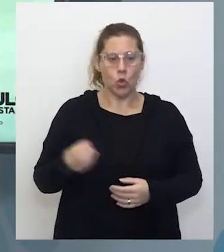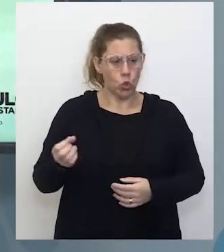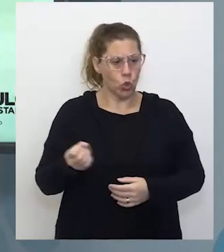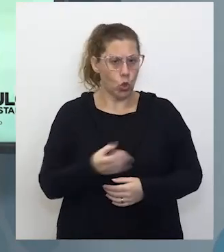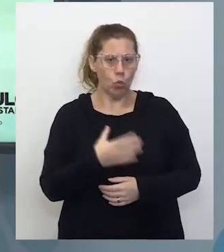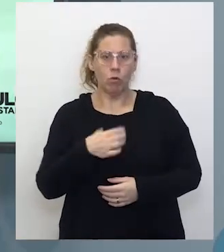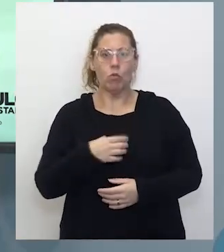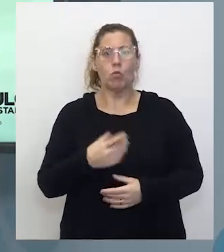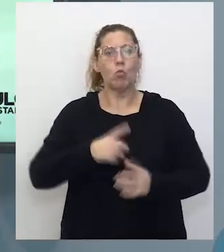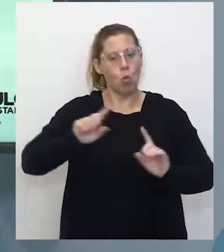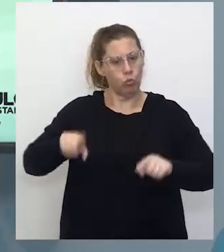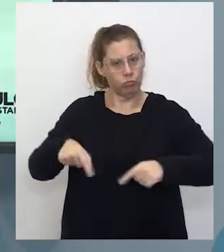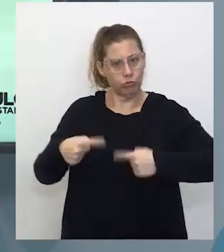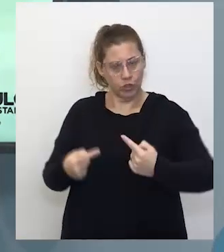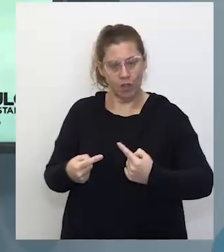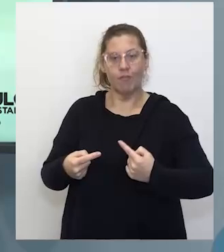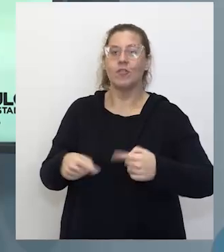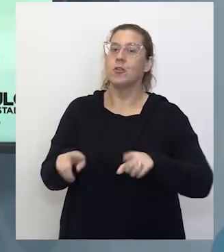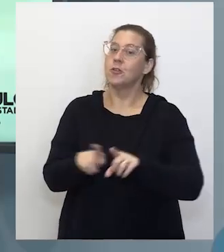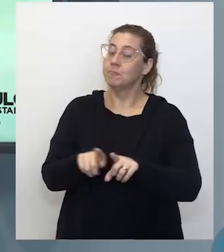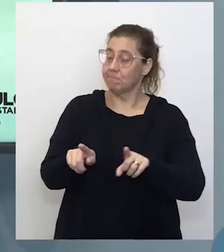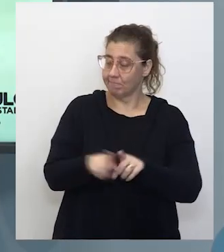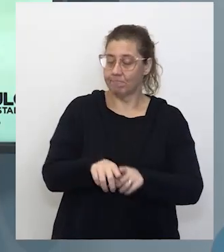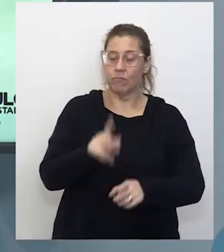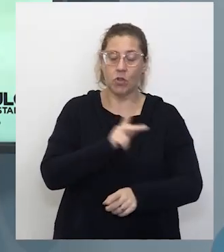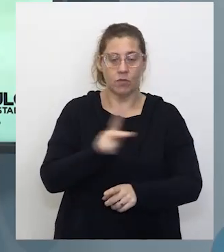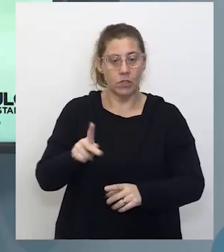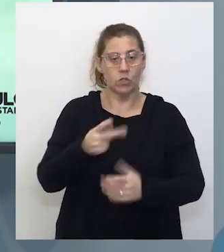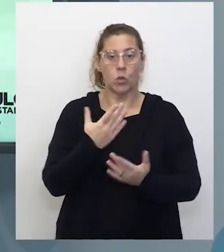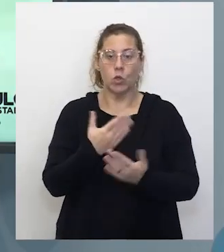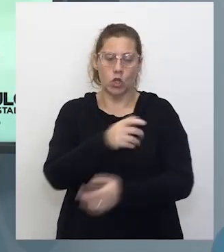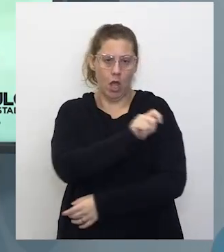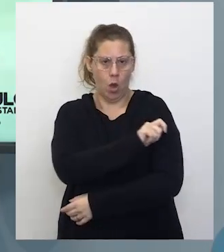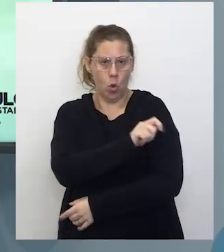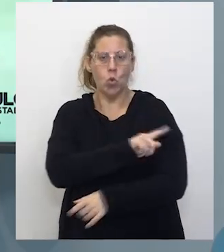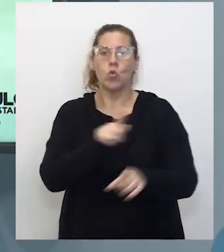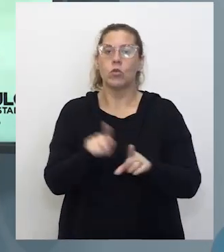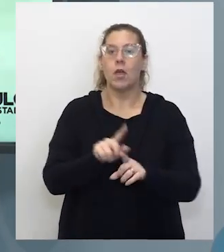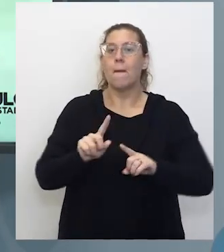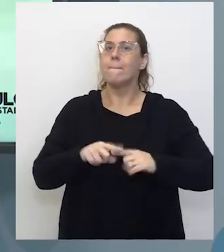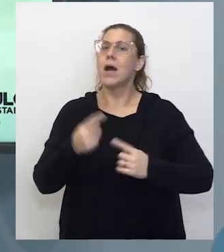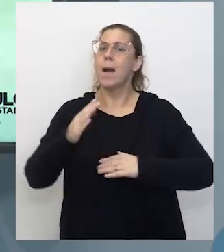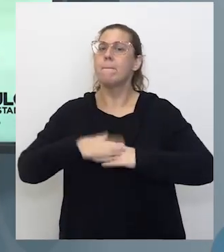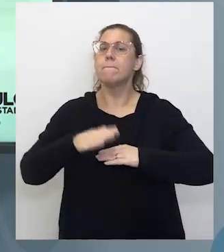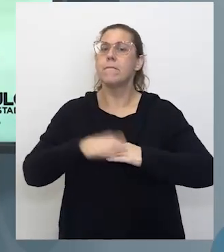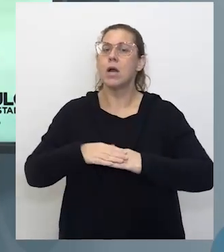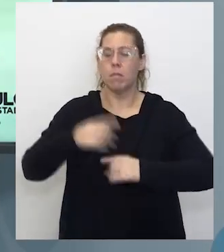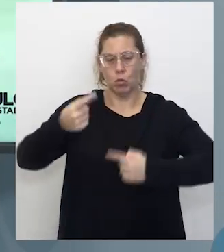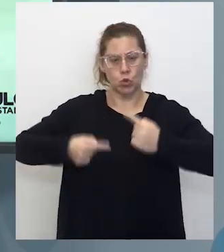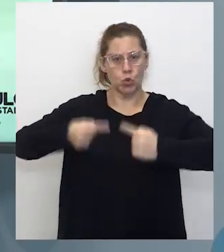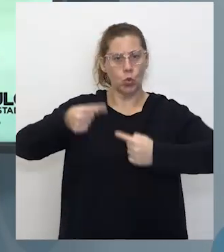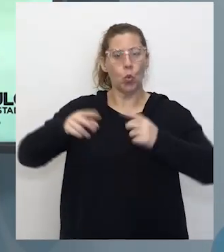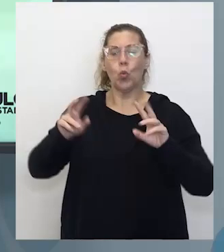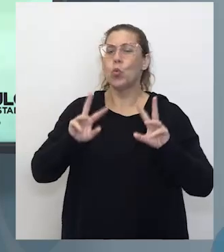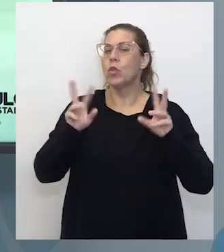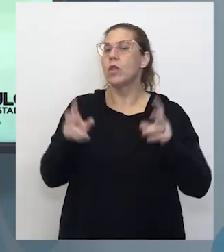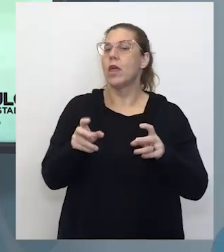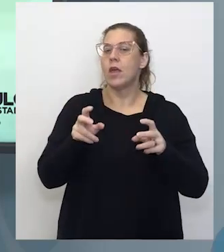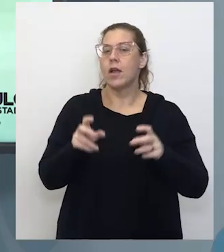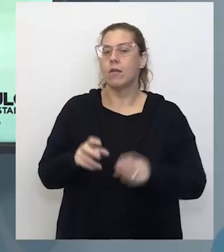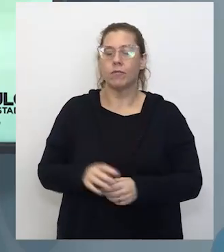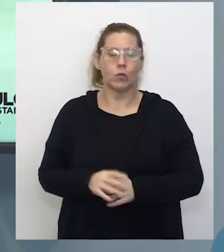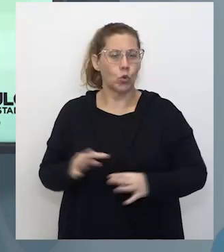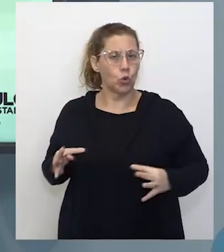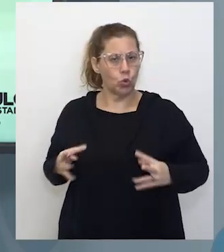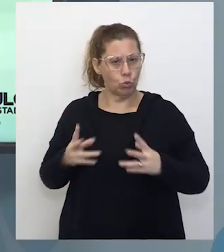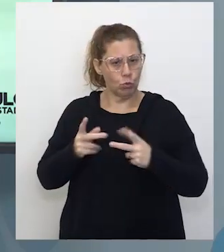são desafios para a rede, para os professores, para os estudantes, mas nessa habilidade nós vamos discutir um tema que está assim na boca